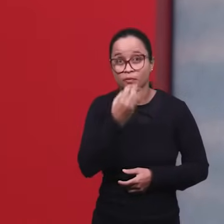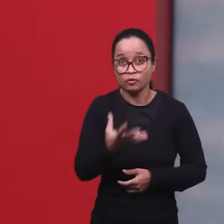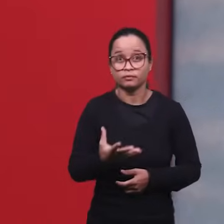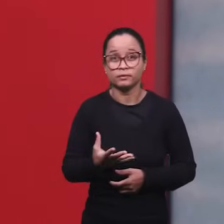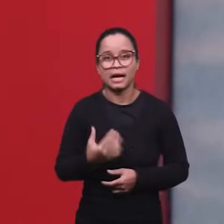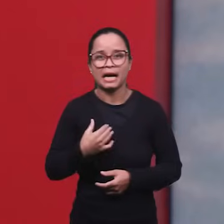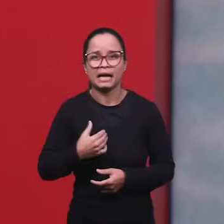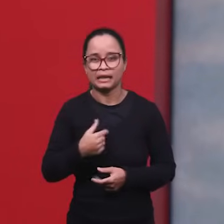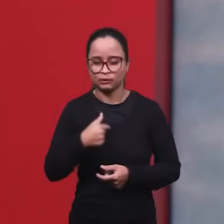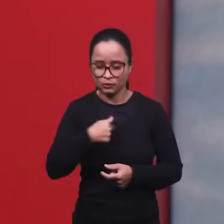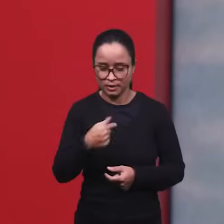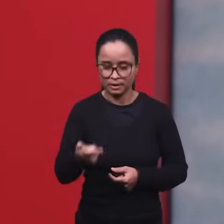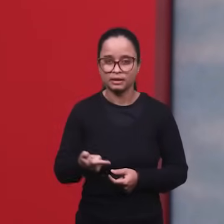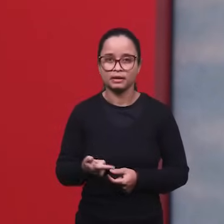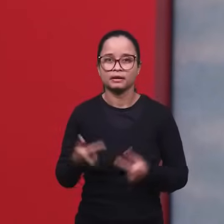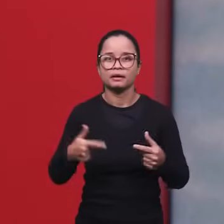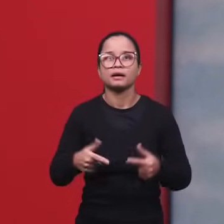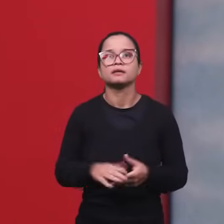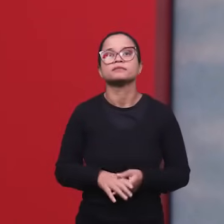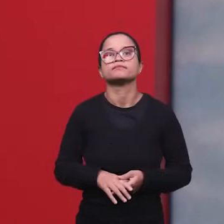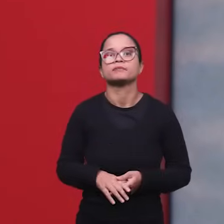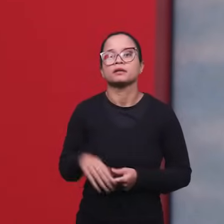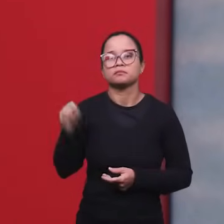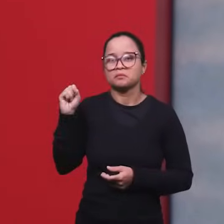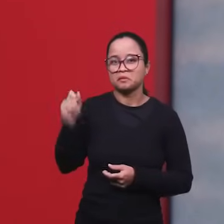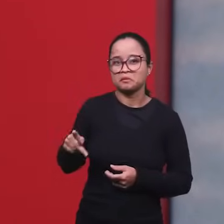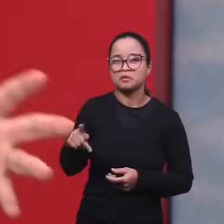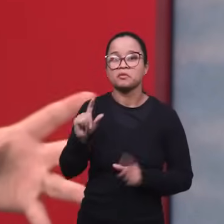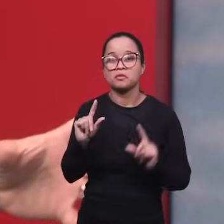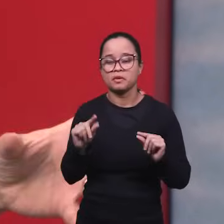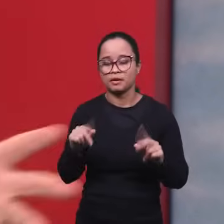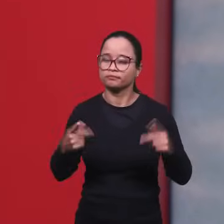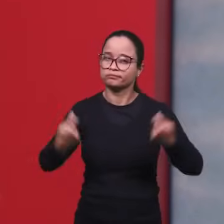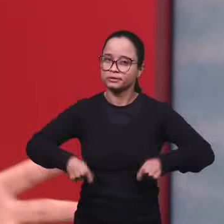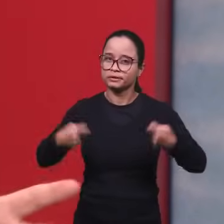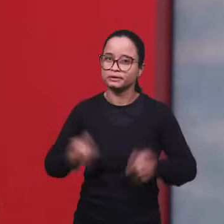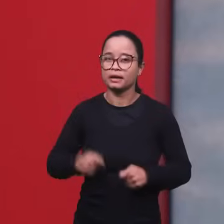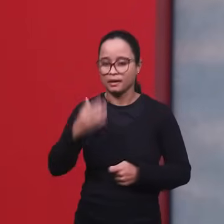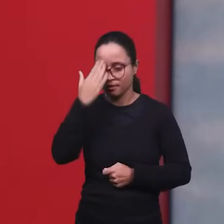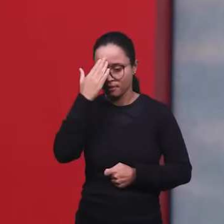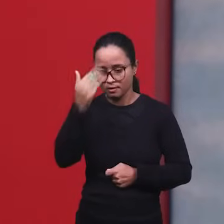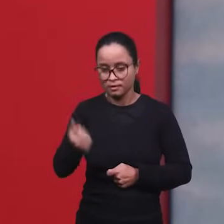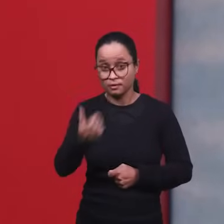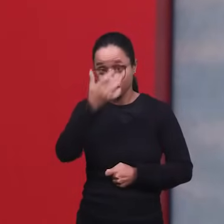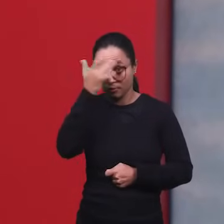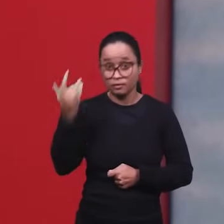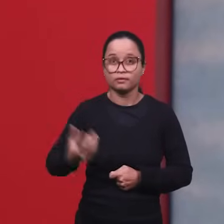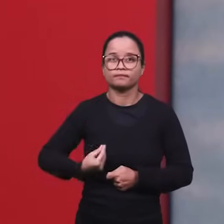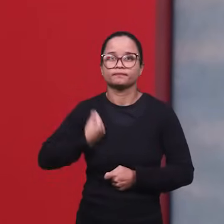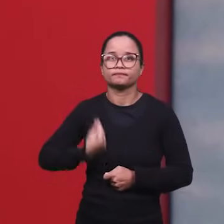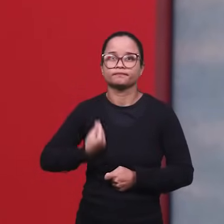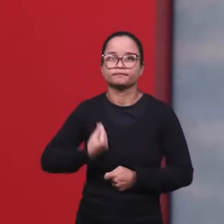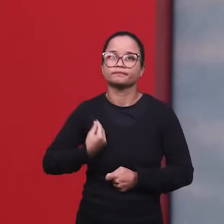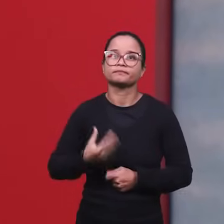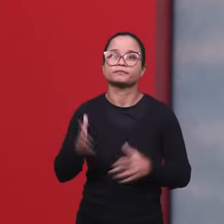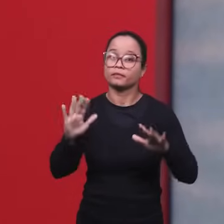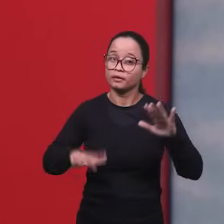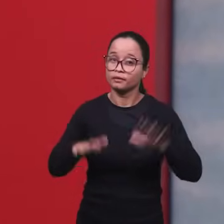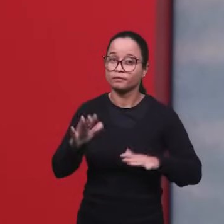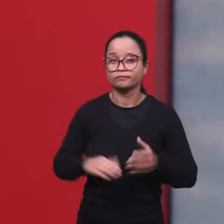estou aqui defendendo a Previdência. Não é isso. Eu defendo, assim, a necessidade, que eu sei que as pessoas passam e, às vezes, perecem